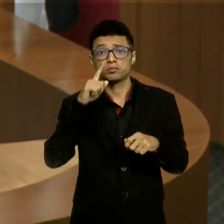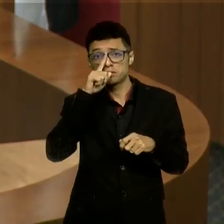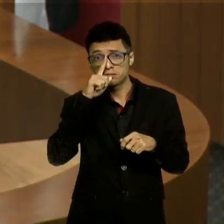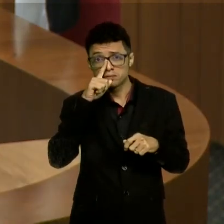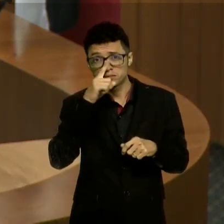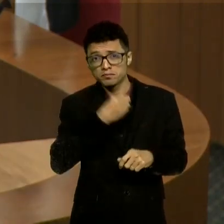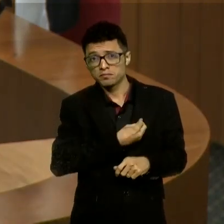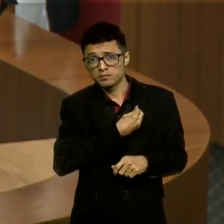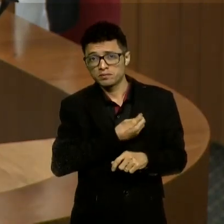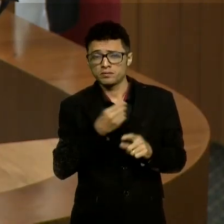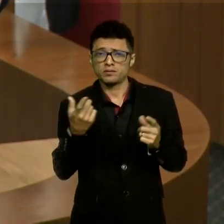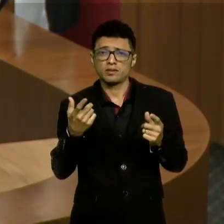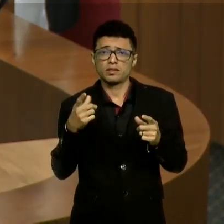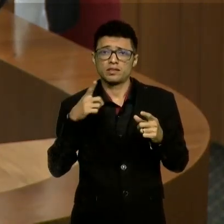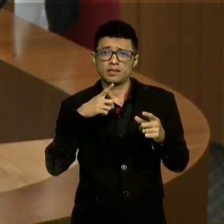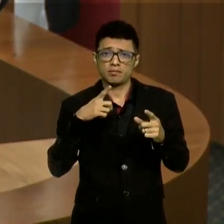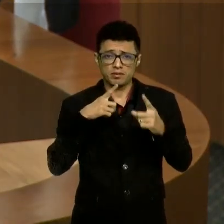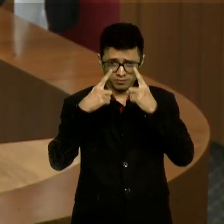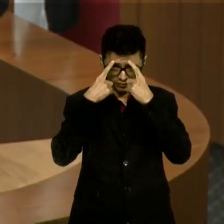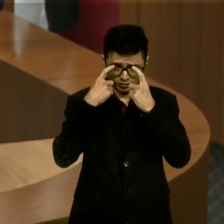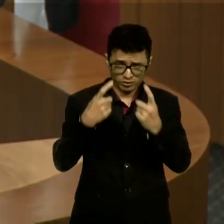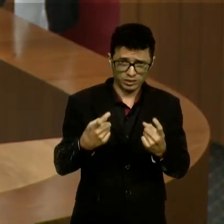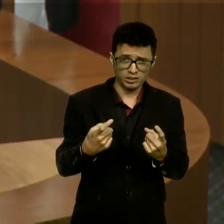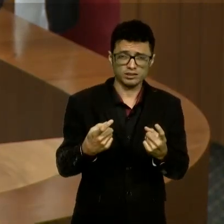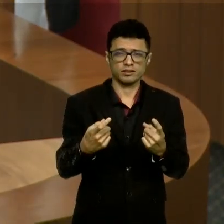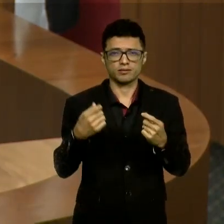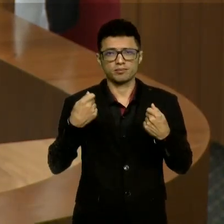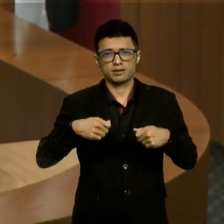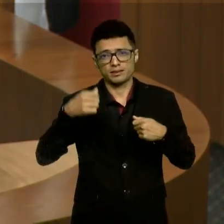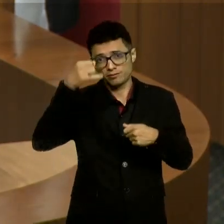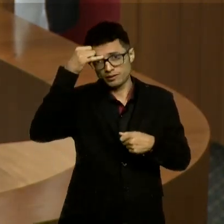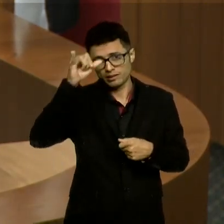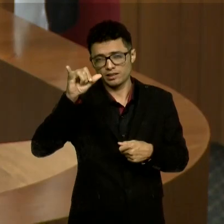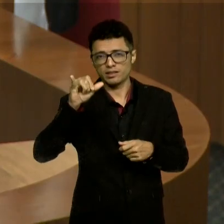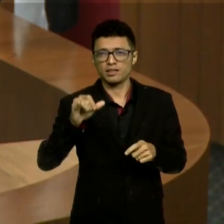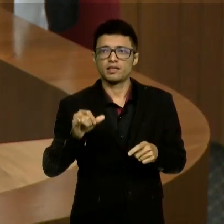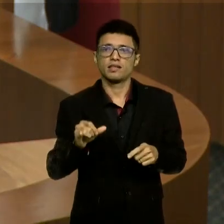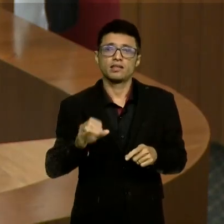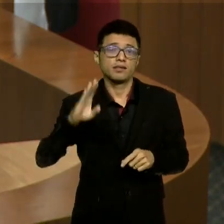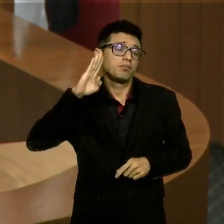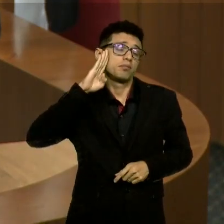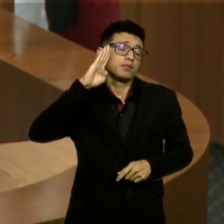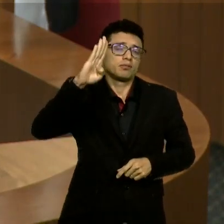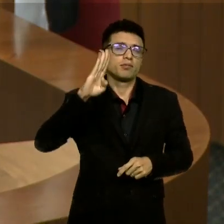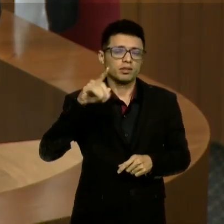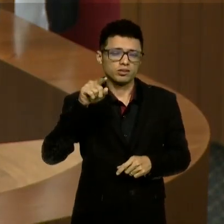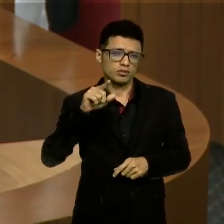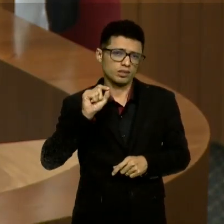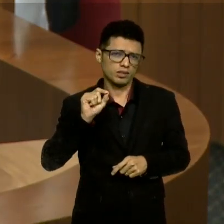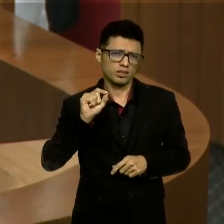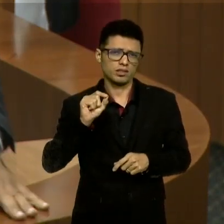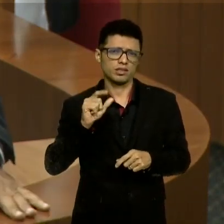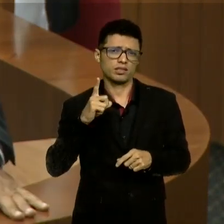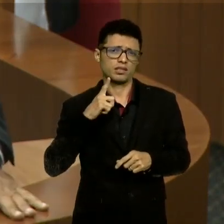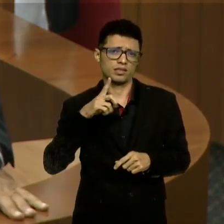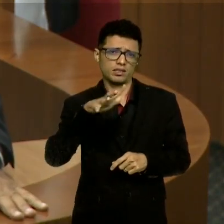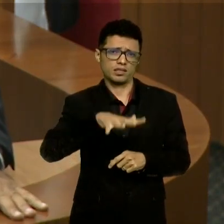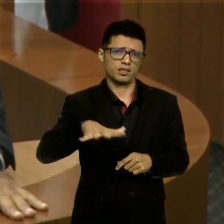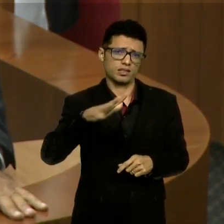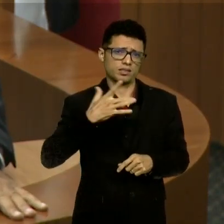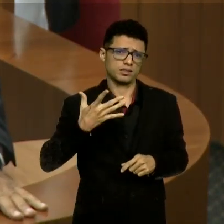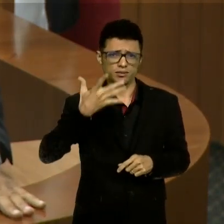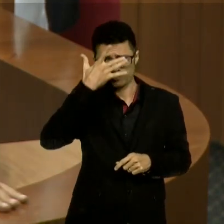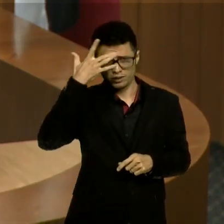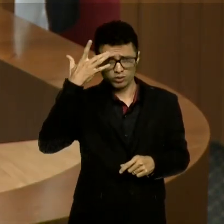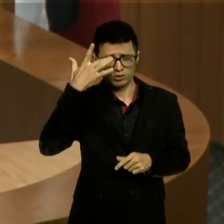agressão que tem que ser combatido, mas, acima de tudo, ele coloca em risco também a vida das pessoas. E eu falo de